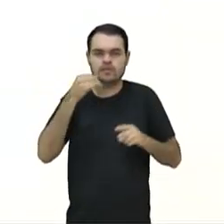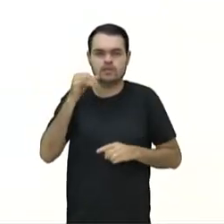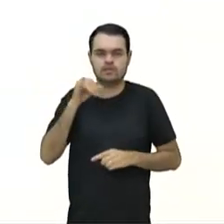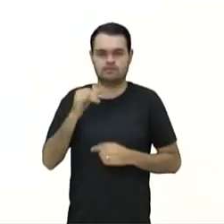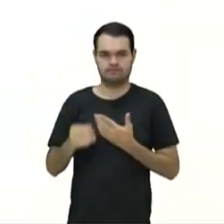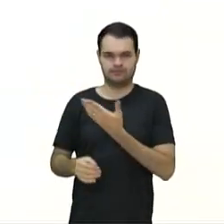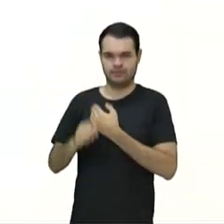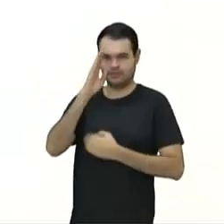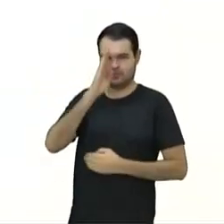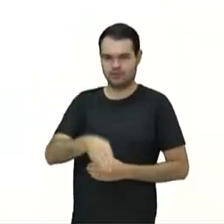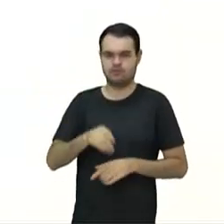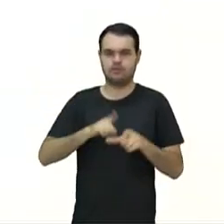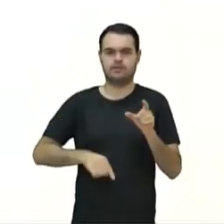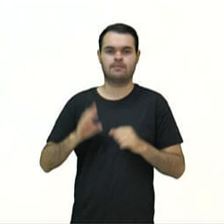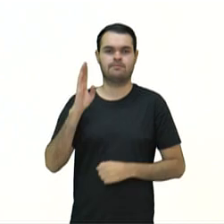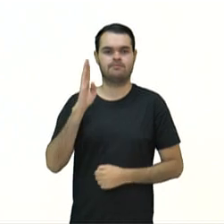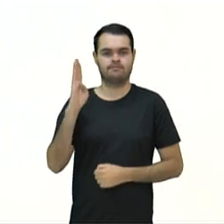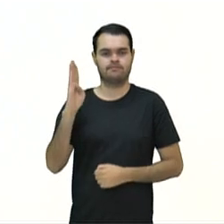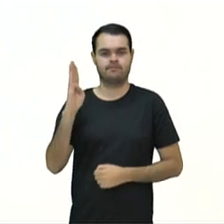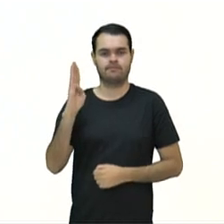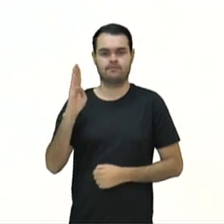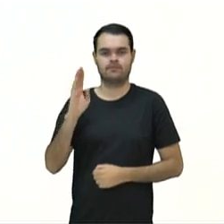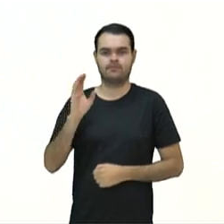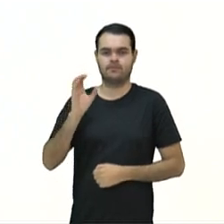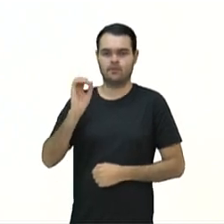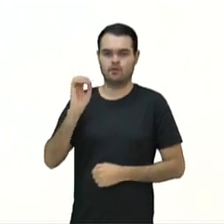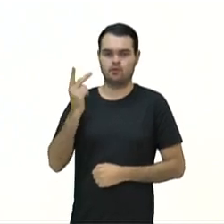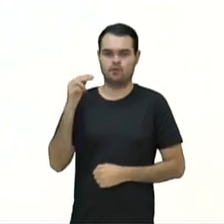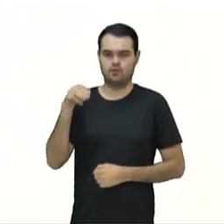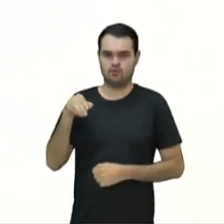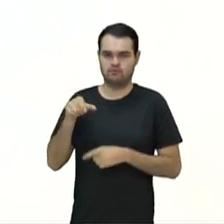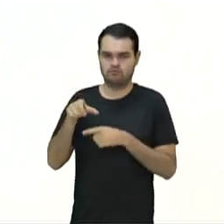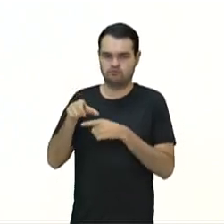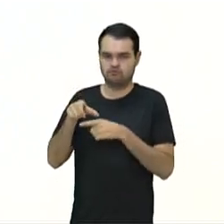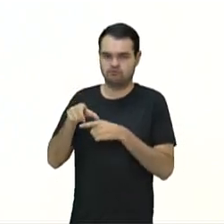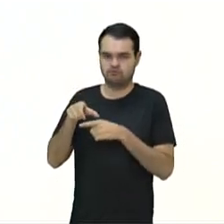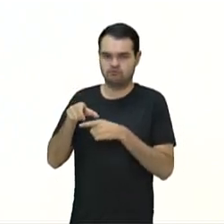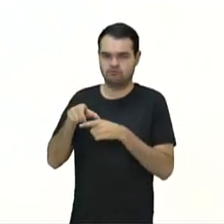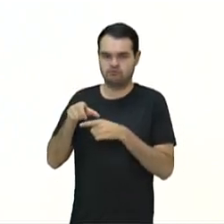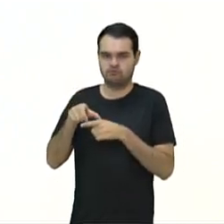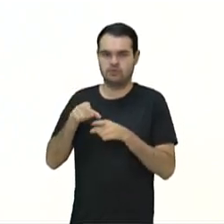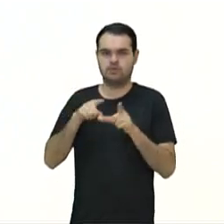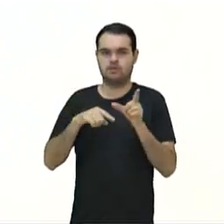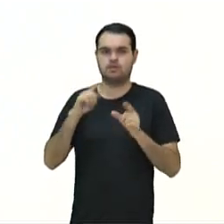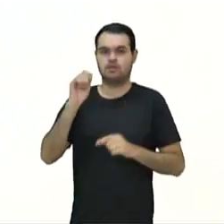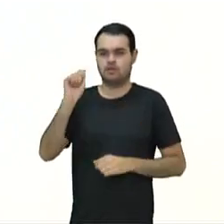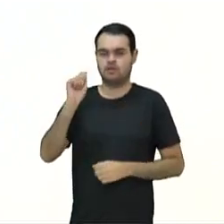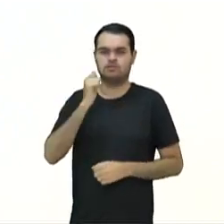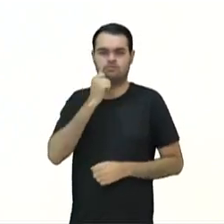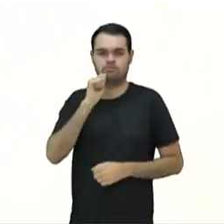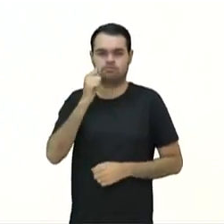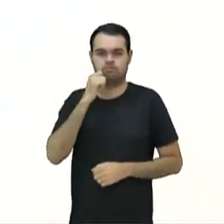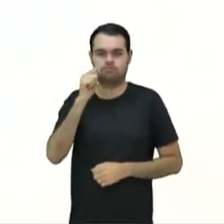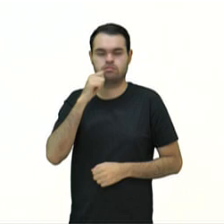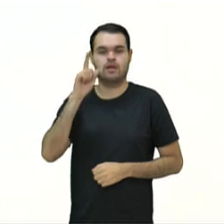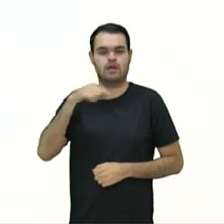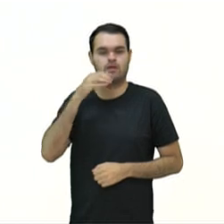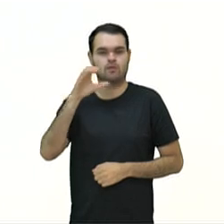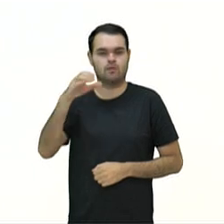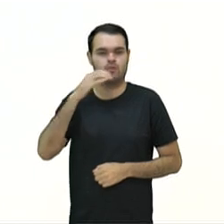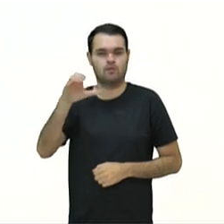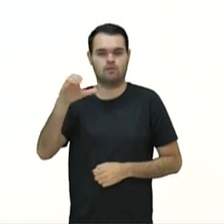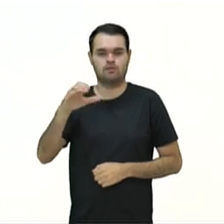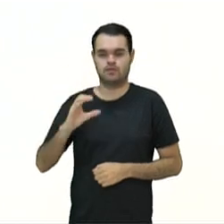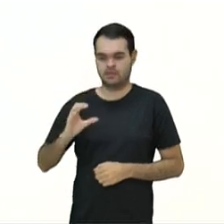aqui já direto, né? Letra B, ohm, ampere, lembrando que a letra A, ampere é a corrente elétrica, e a